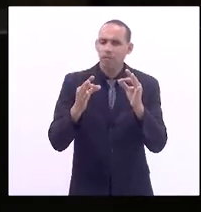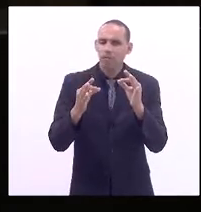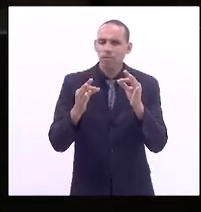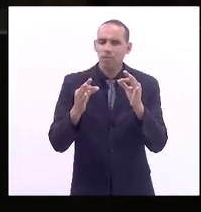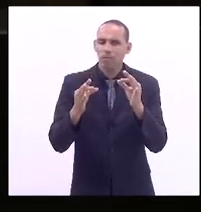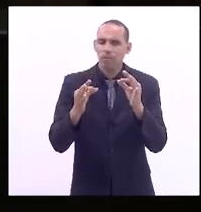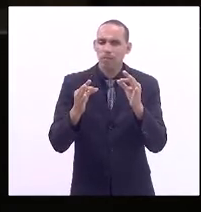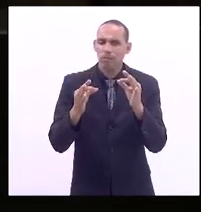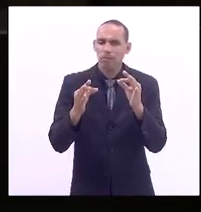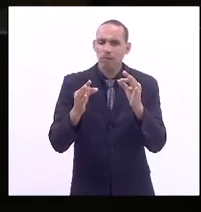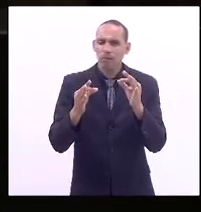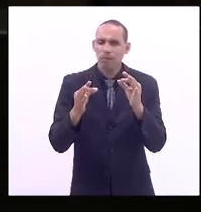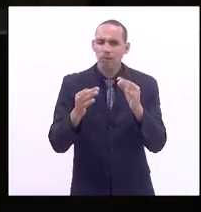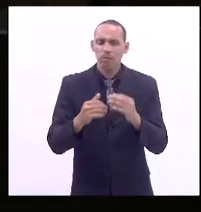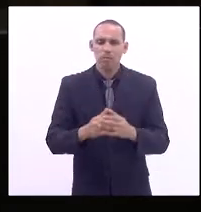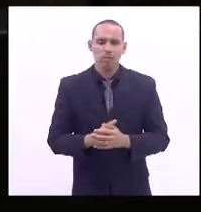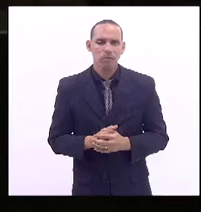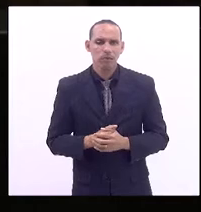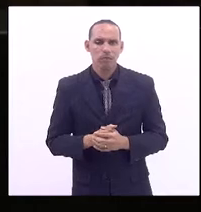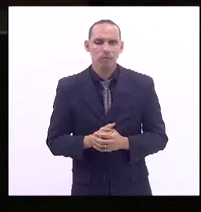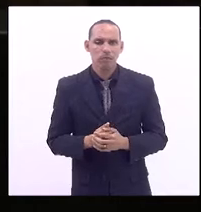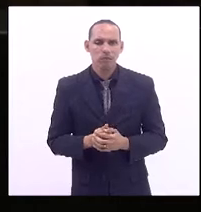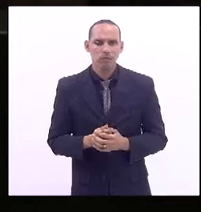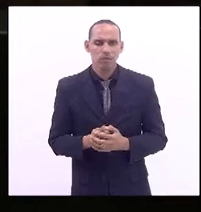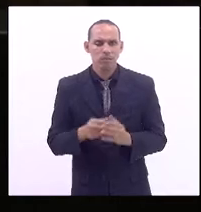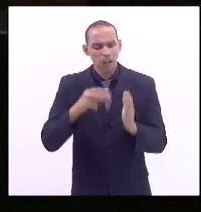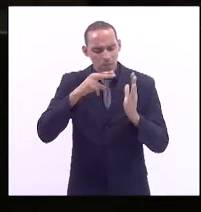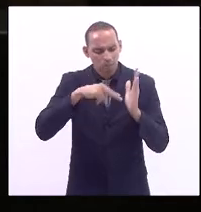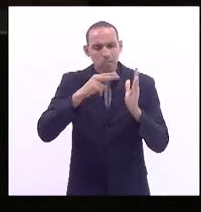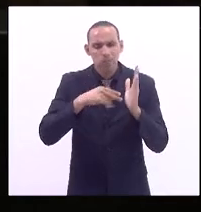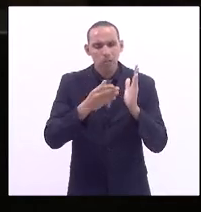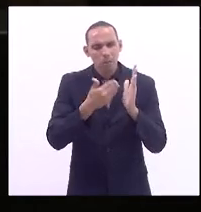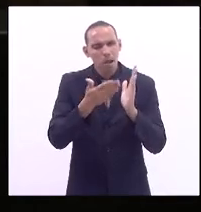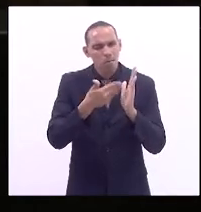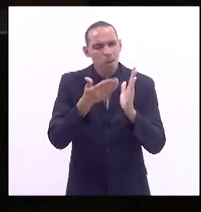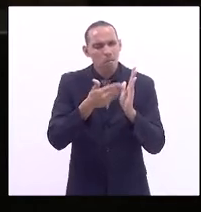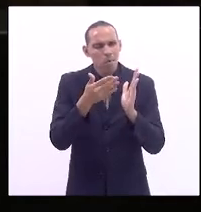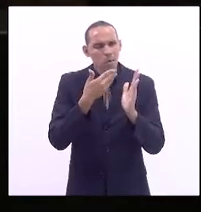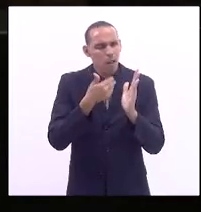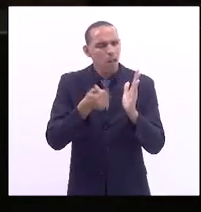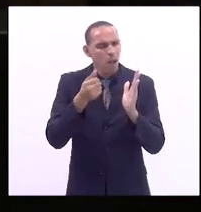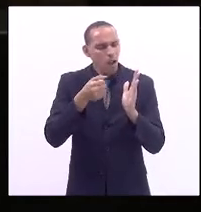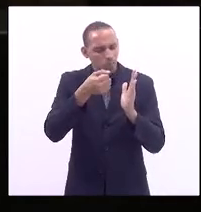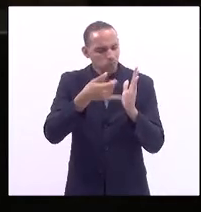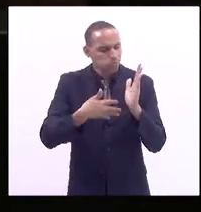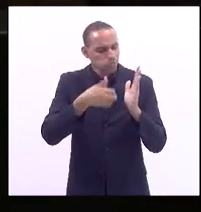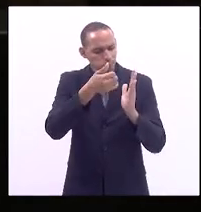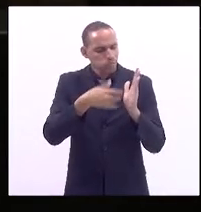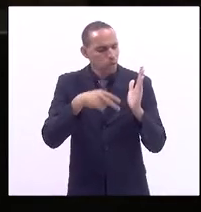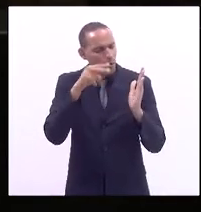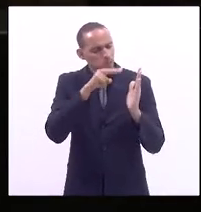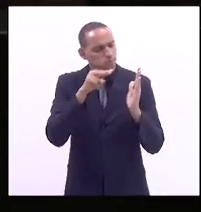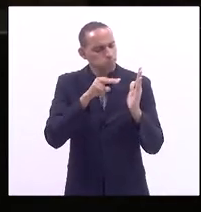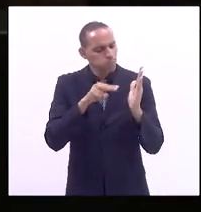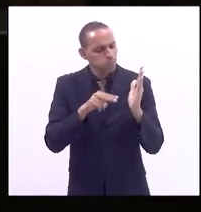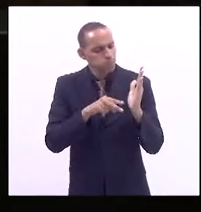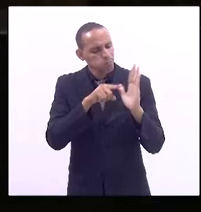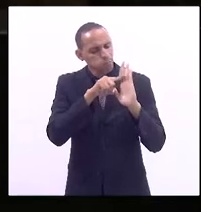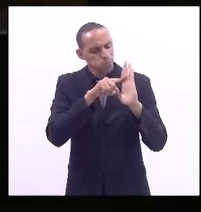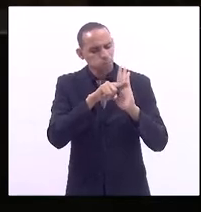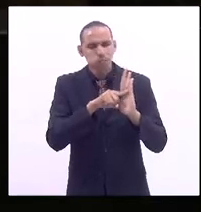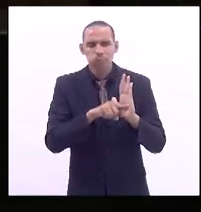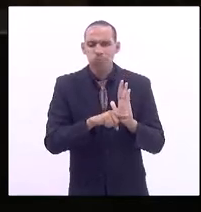atenção vice mergulhasse um pouco conteúdo desta matéria para aí